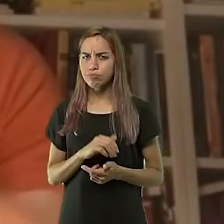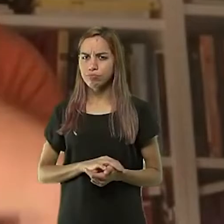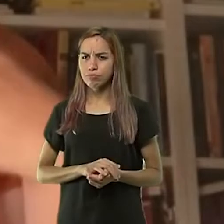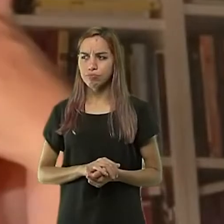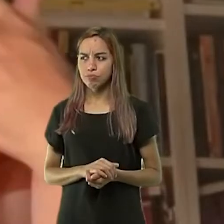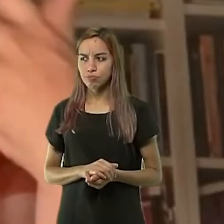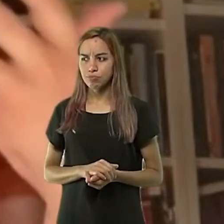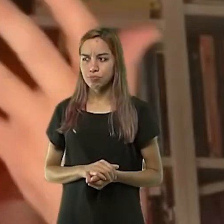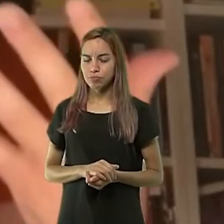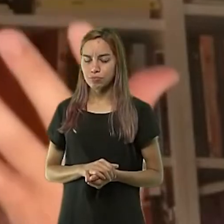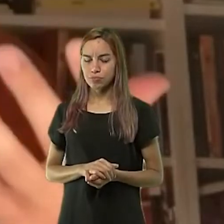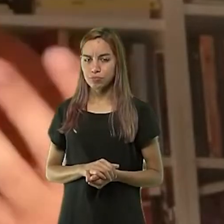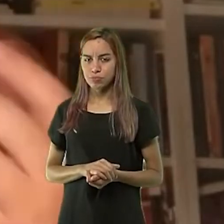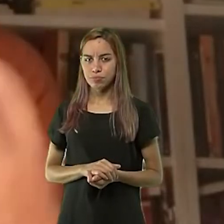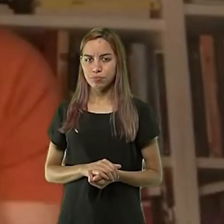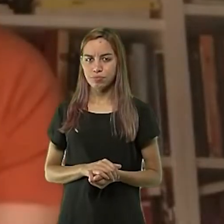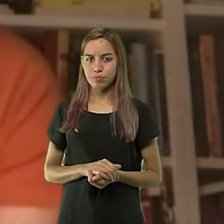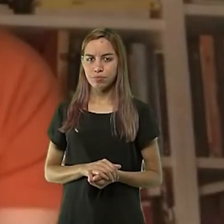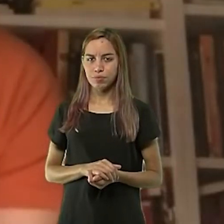porque,